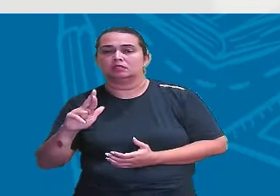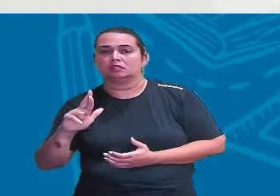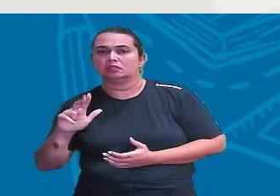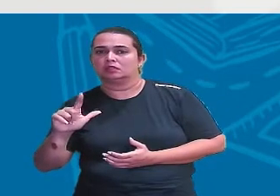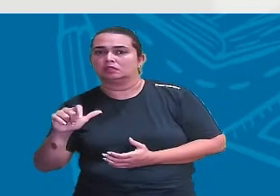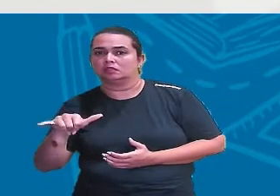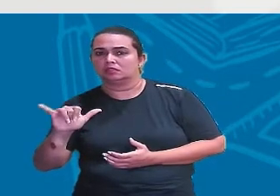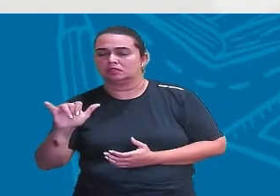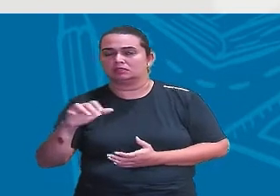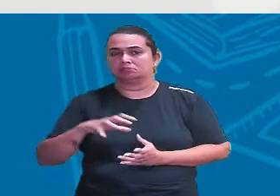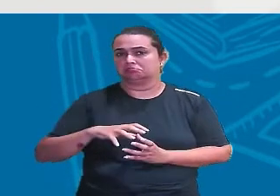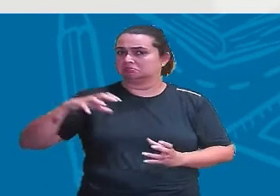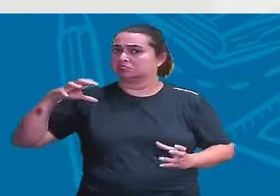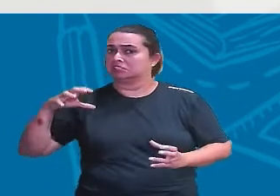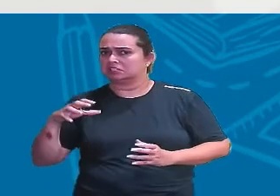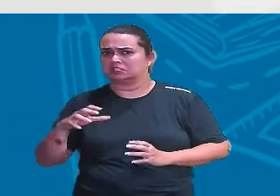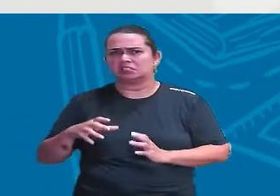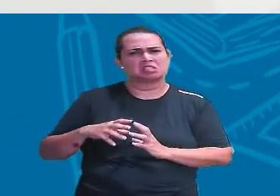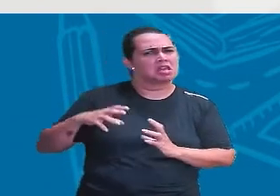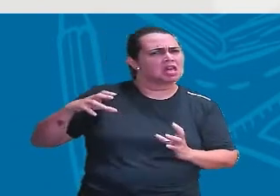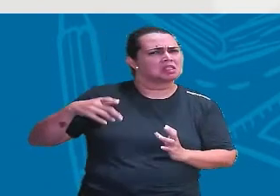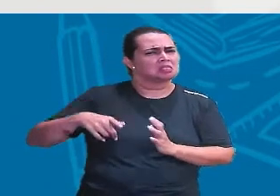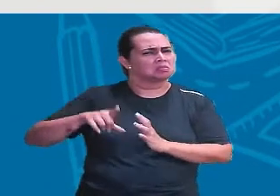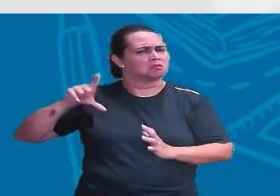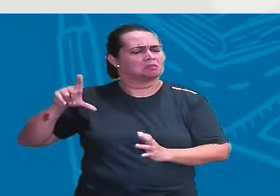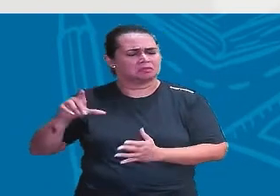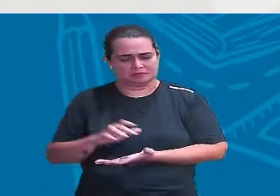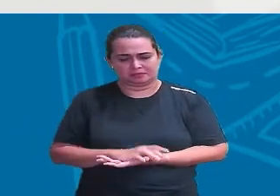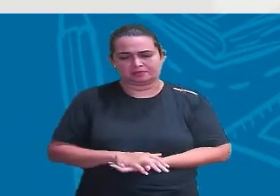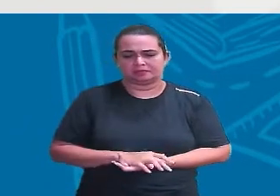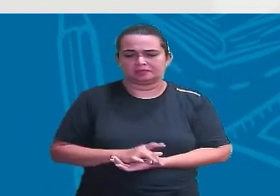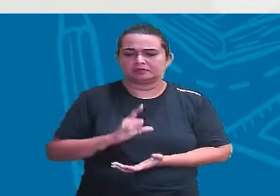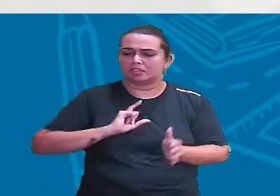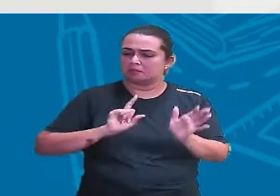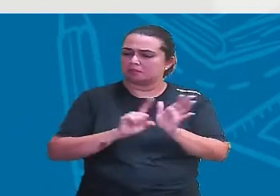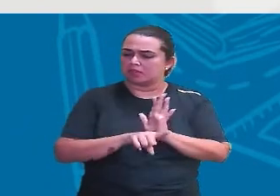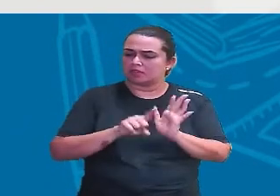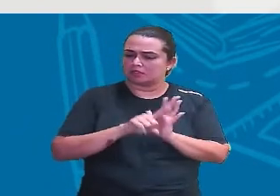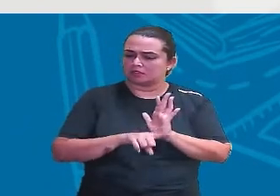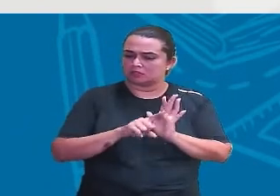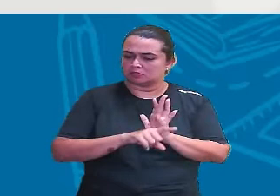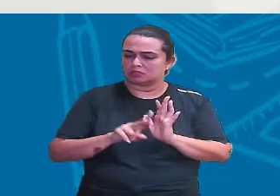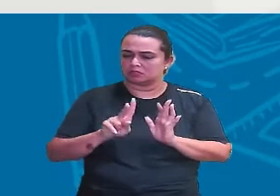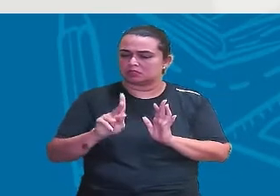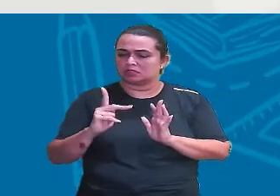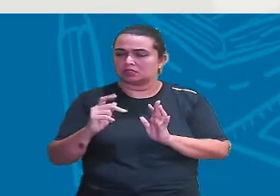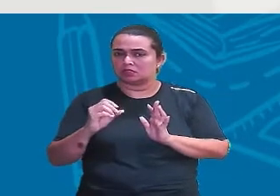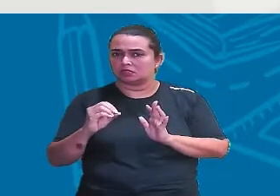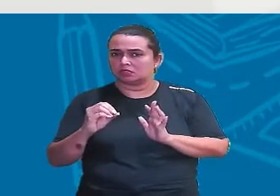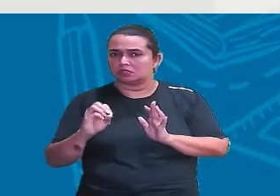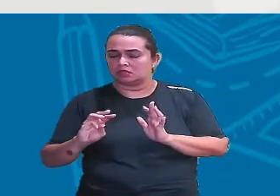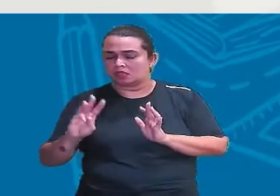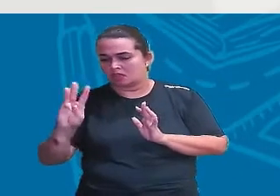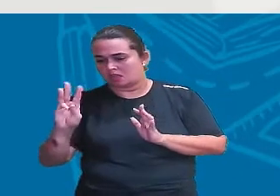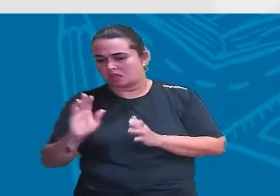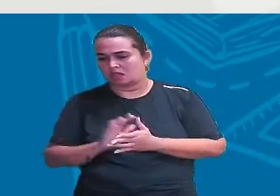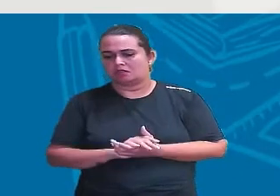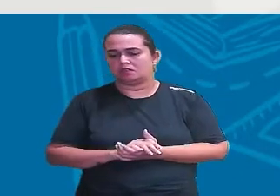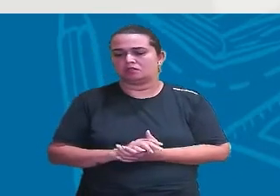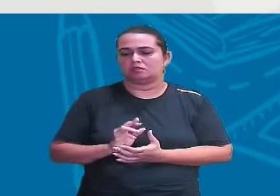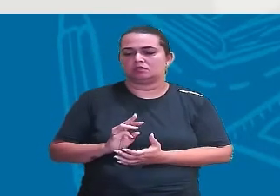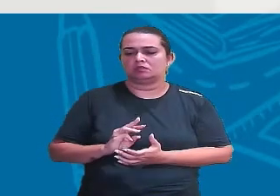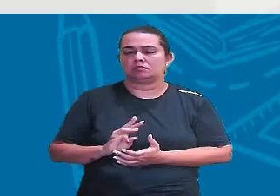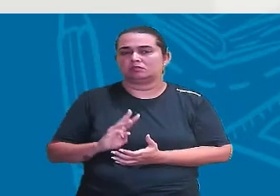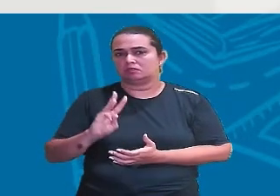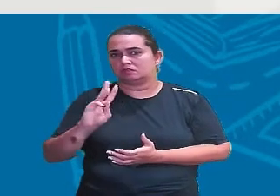E temos também os interrogativos, tá? Que aí eu tenho como how, como when, uma ressalva